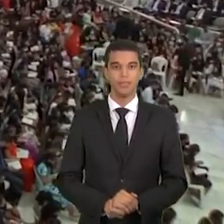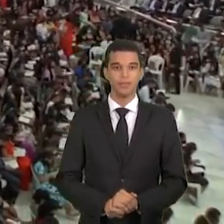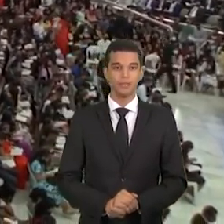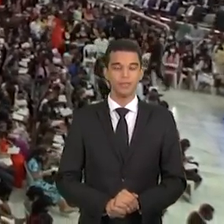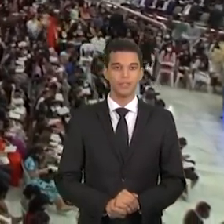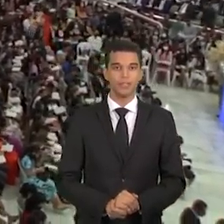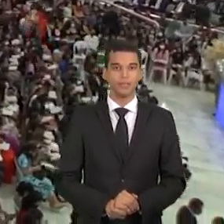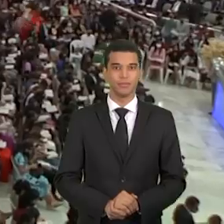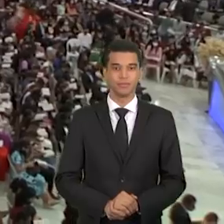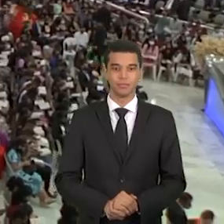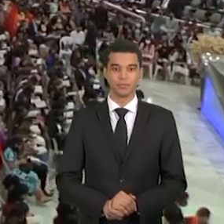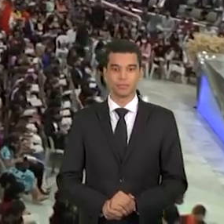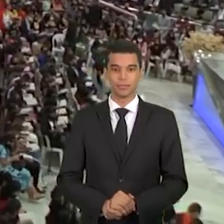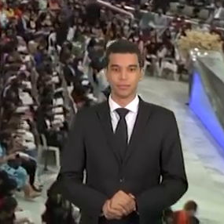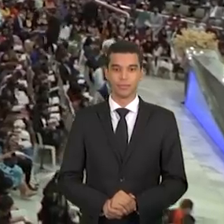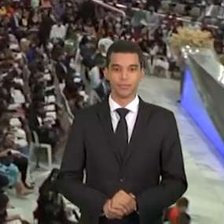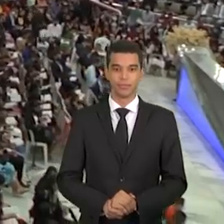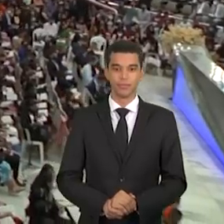Eu falei que livro, amados?